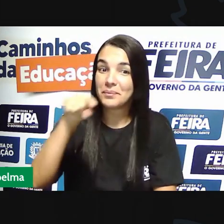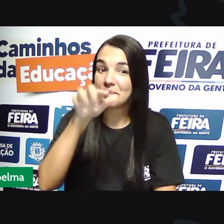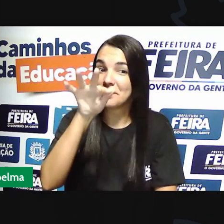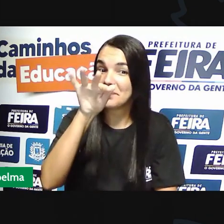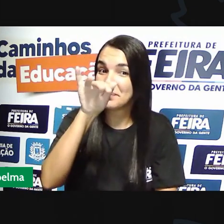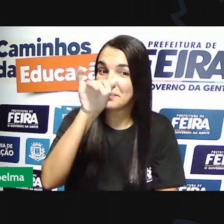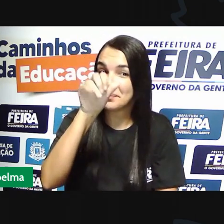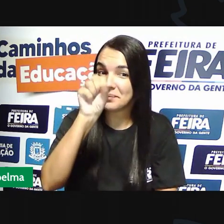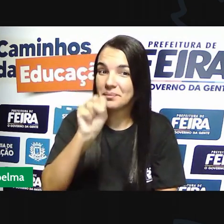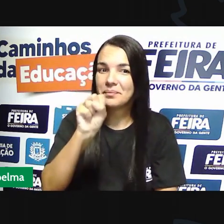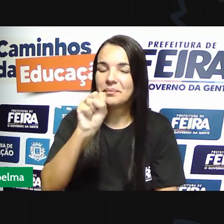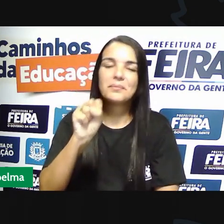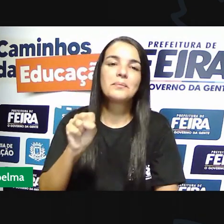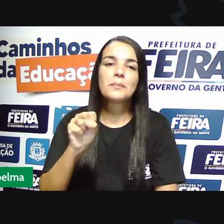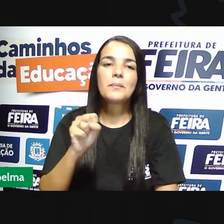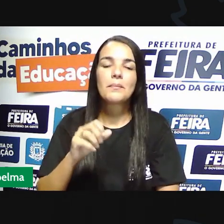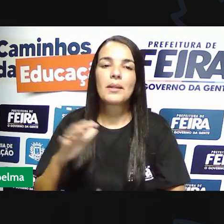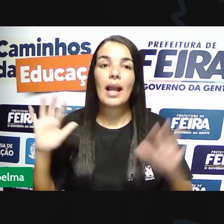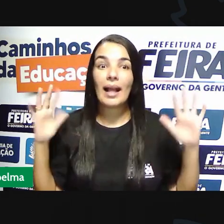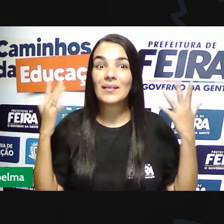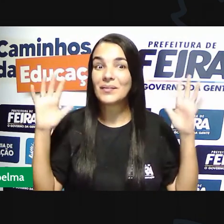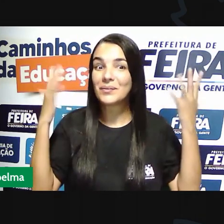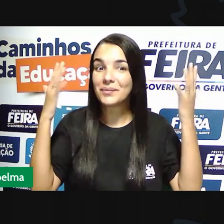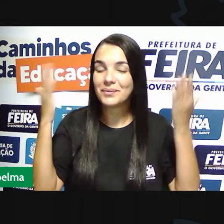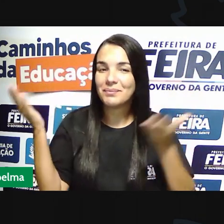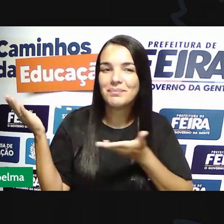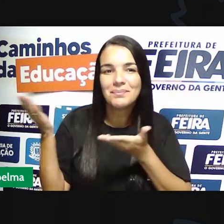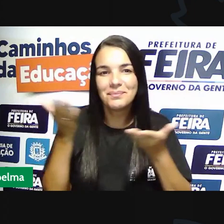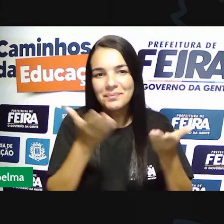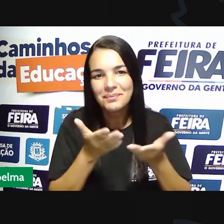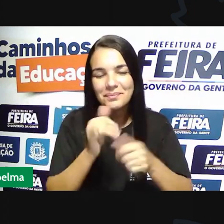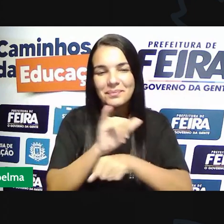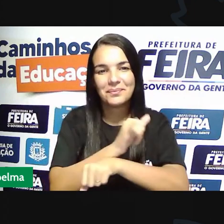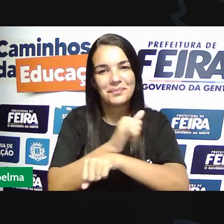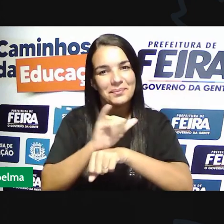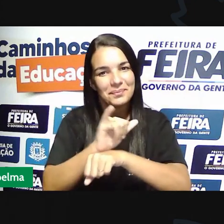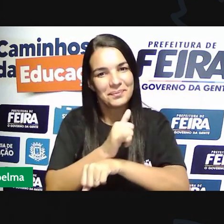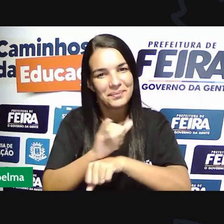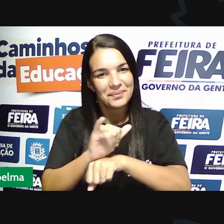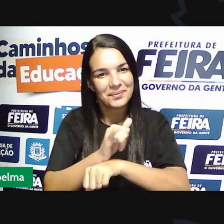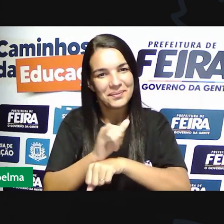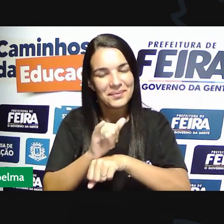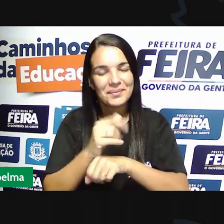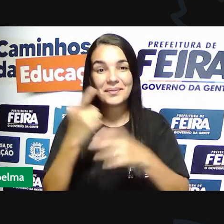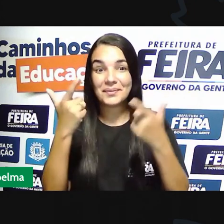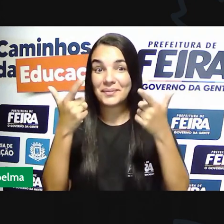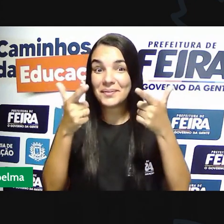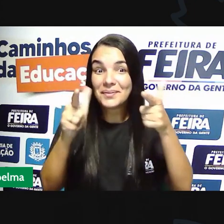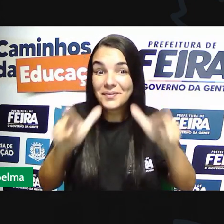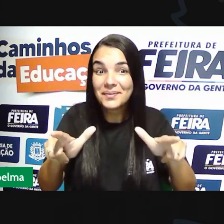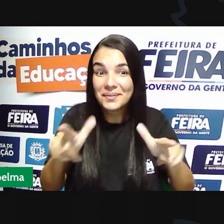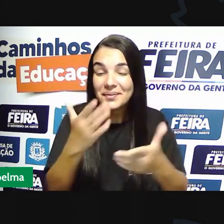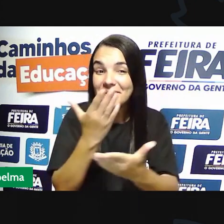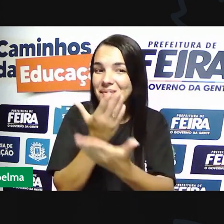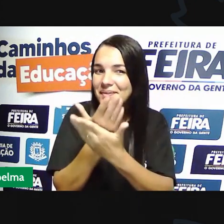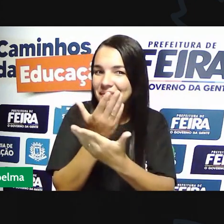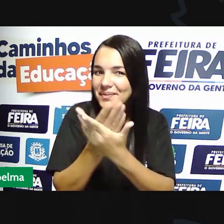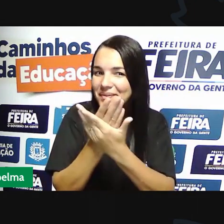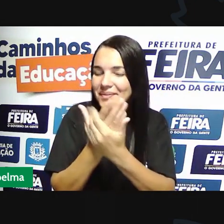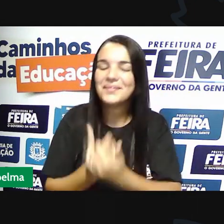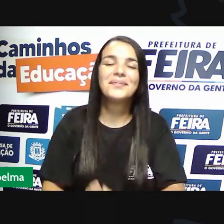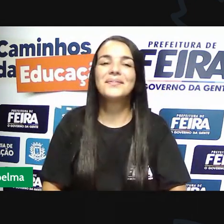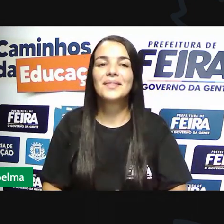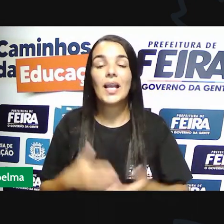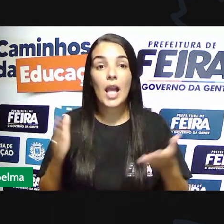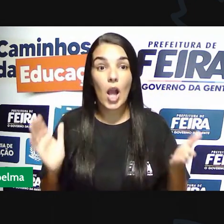anos de Feira de Santana é com enorme alegria que a gente recebe vocês aqui no nosso canal para mais uma aula